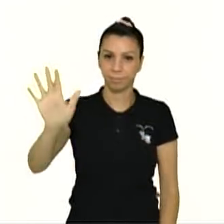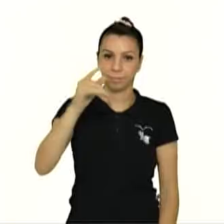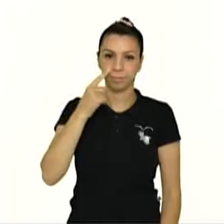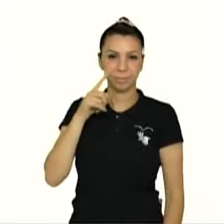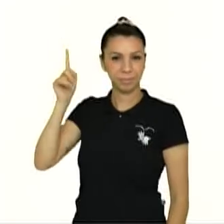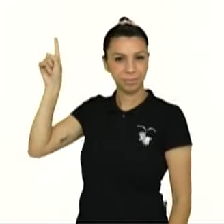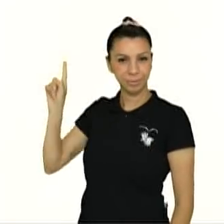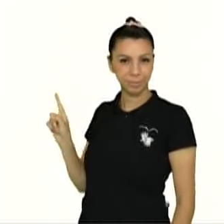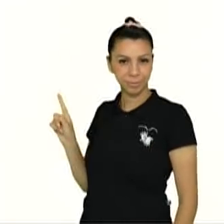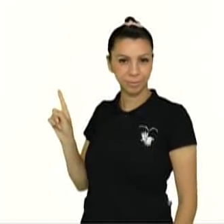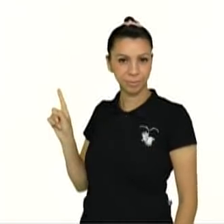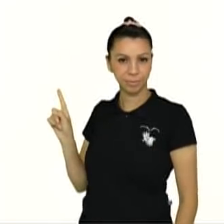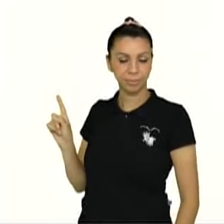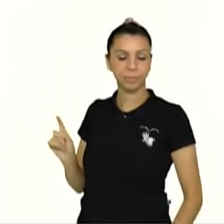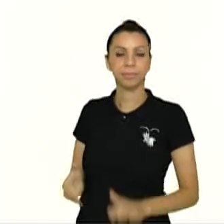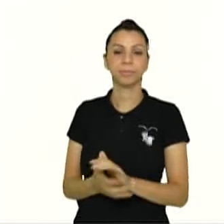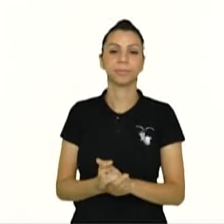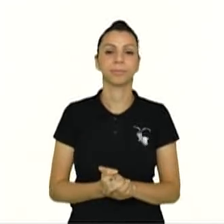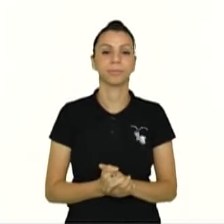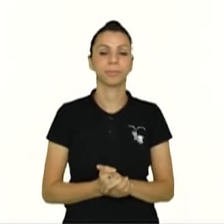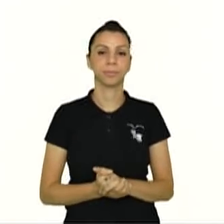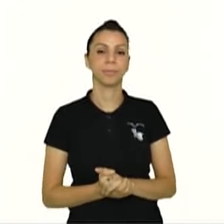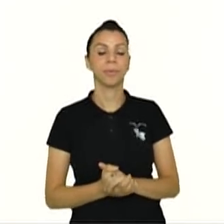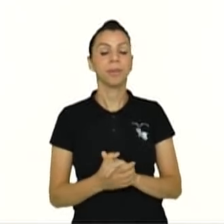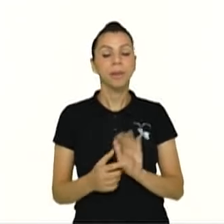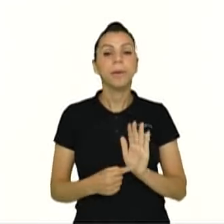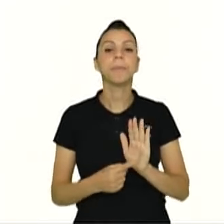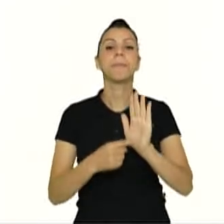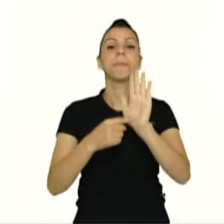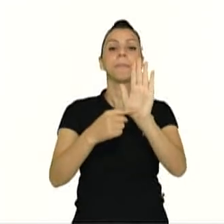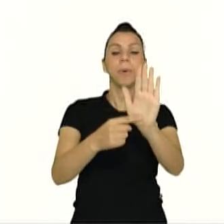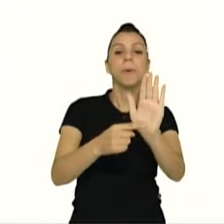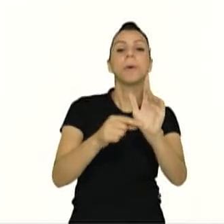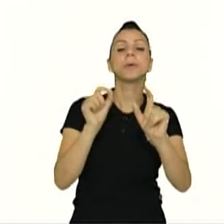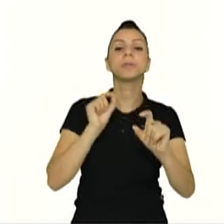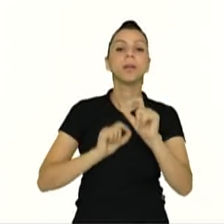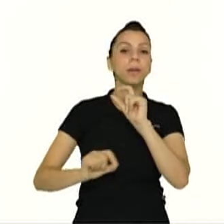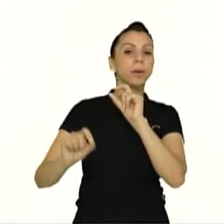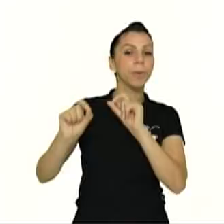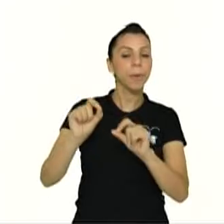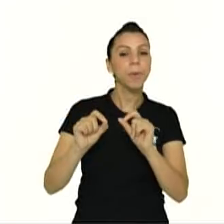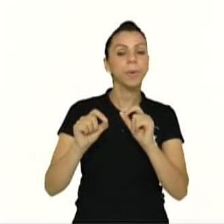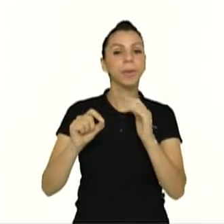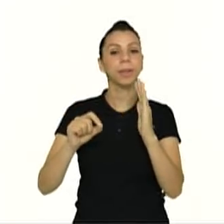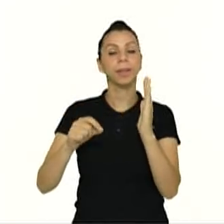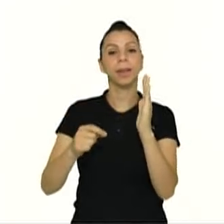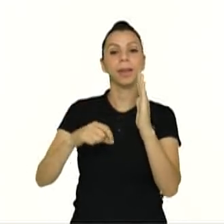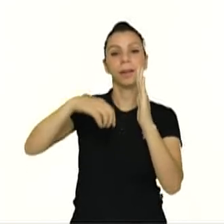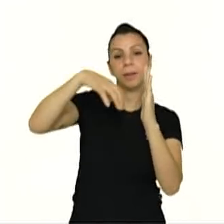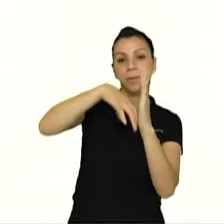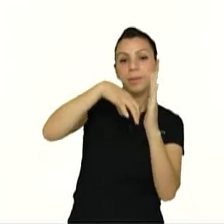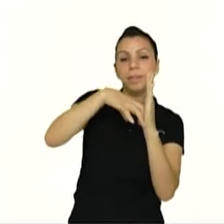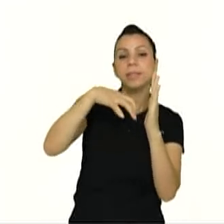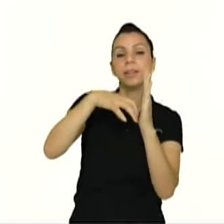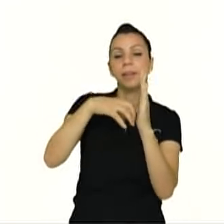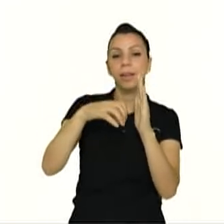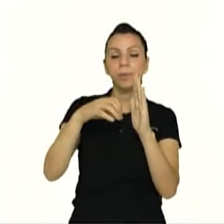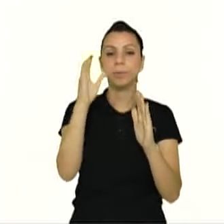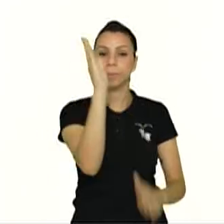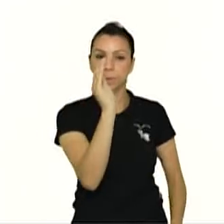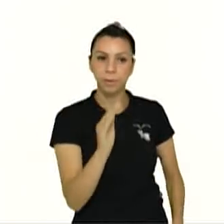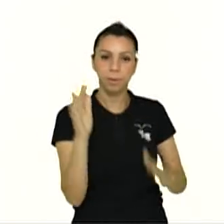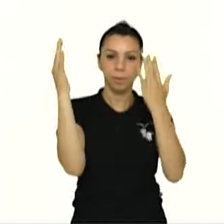tá? Que mostra o Senado brasileiro passando, analisando, tá? Esse passando aqui tem ideia de analisar,